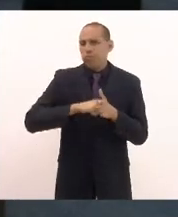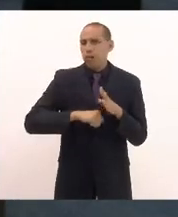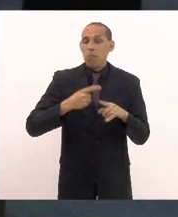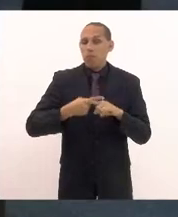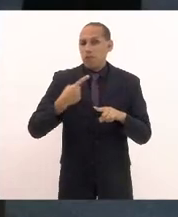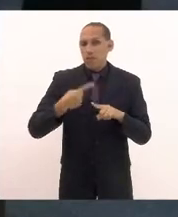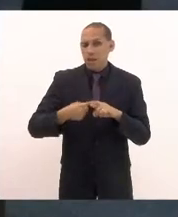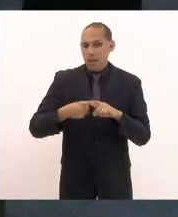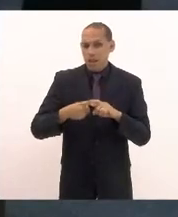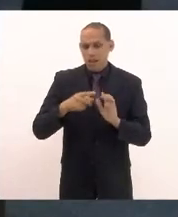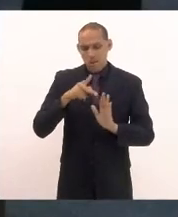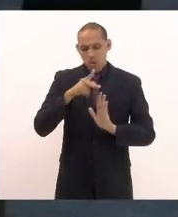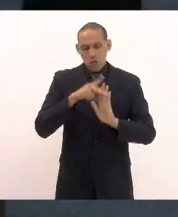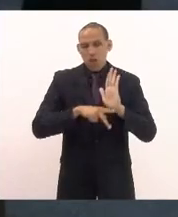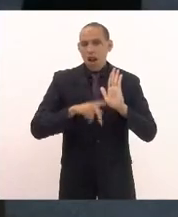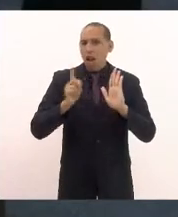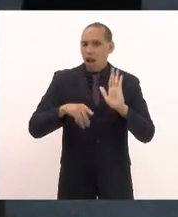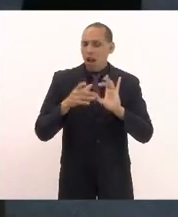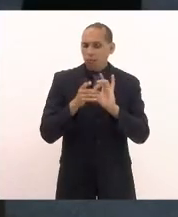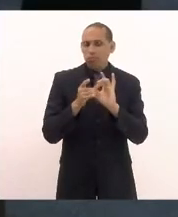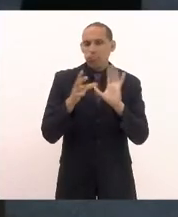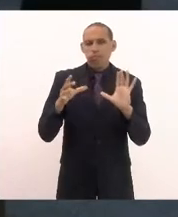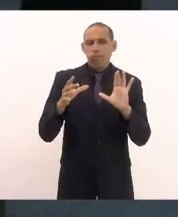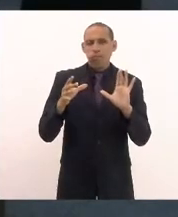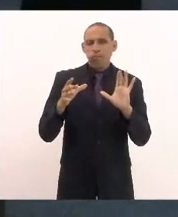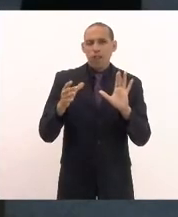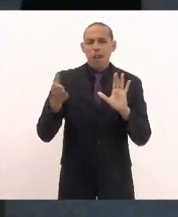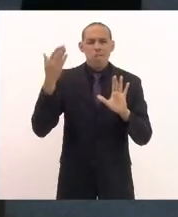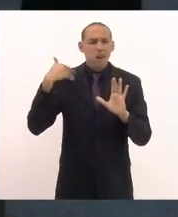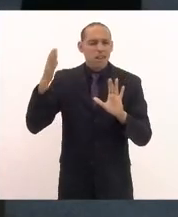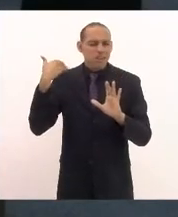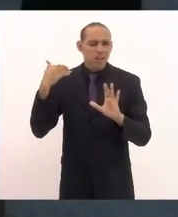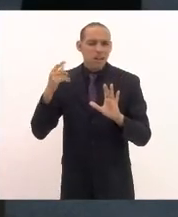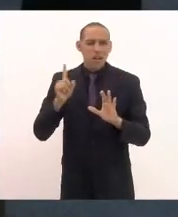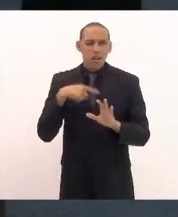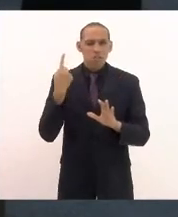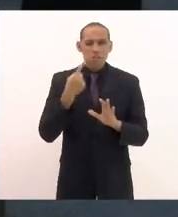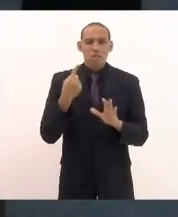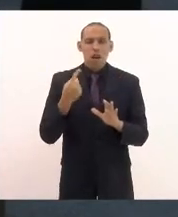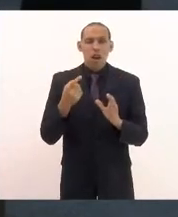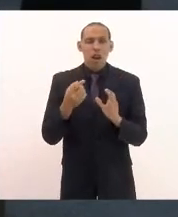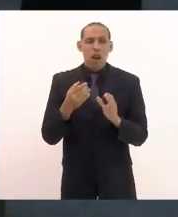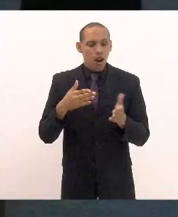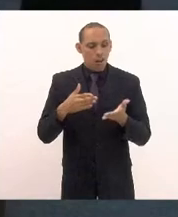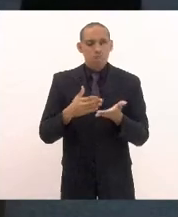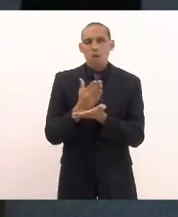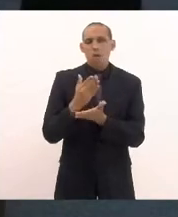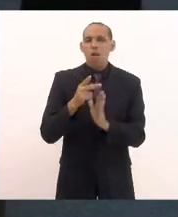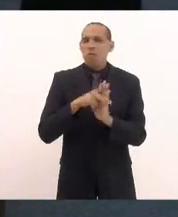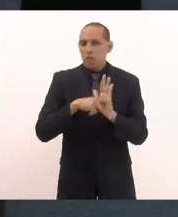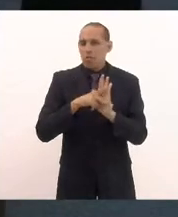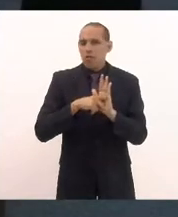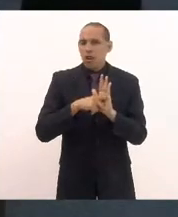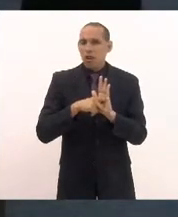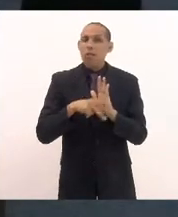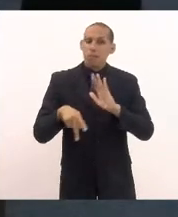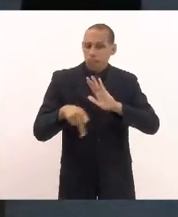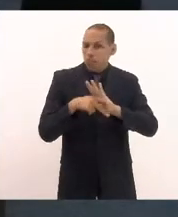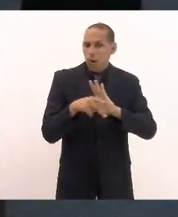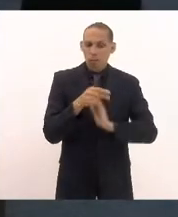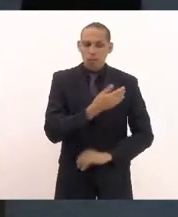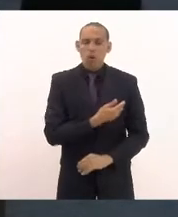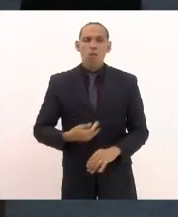esse é um projeto autorizativo. Na época que a gente aprovou o projeto, que foi uma mensagem do